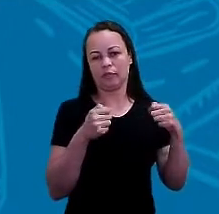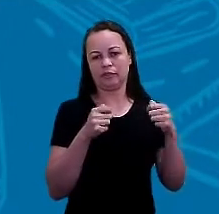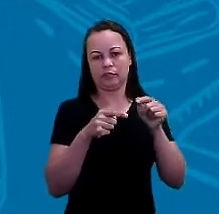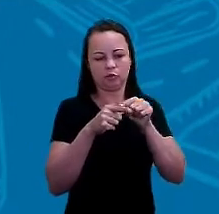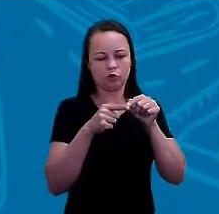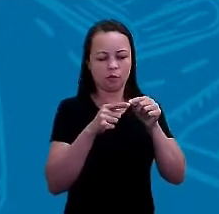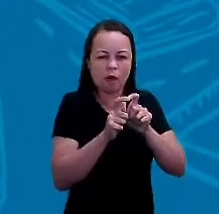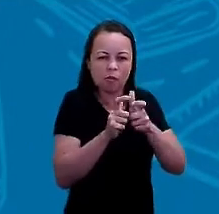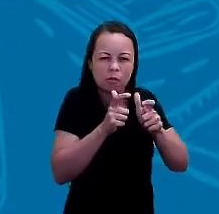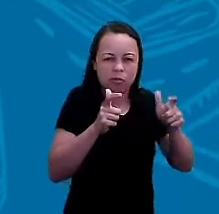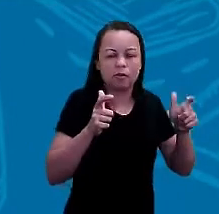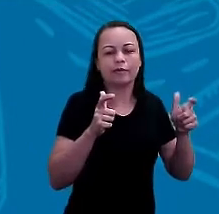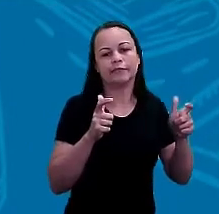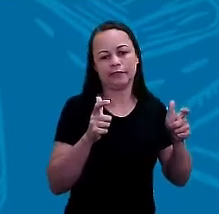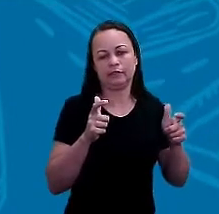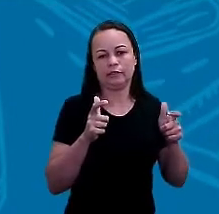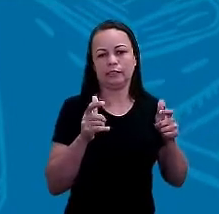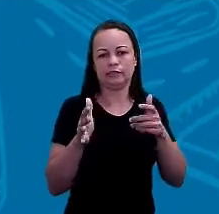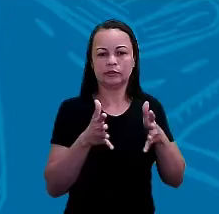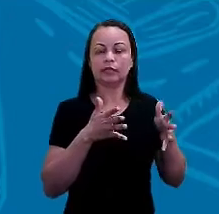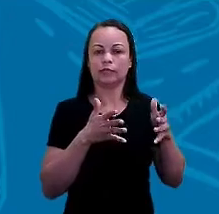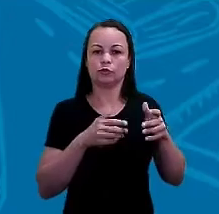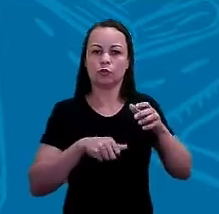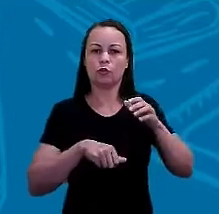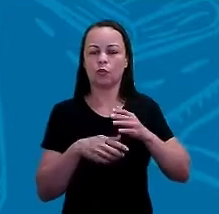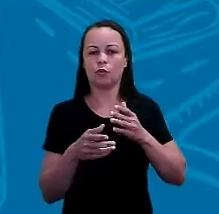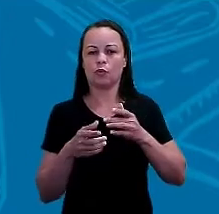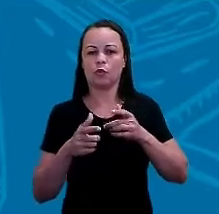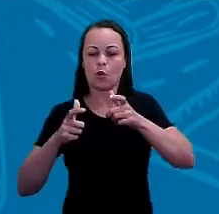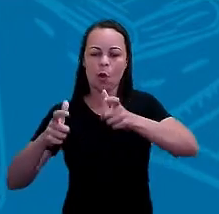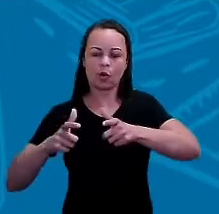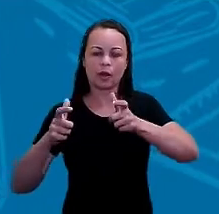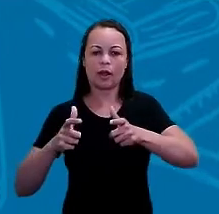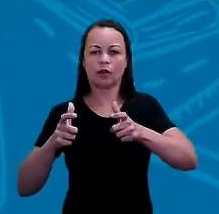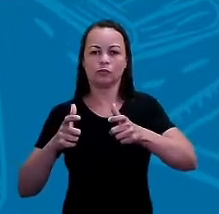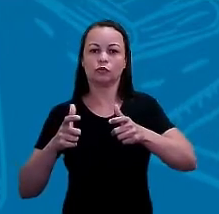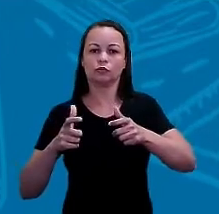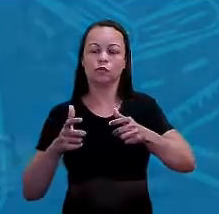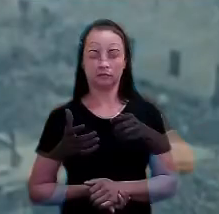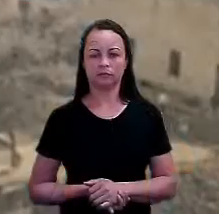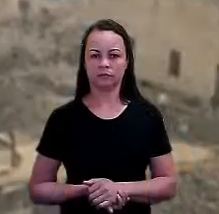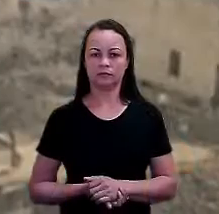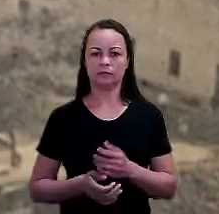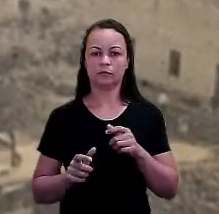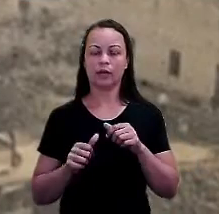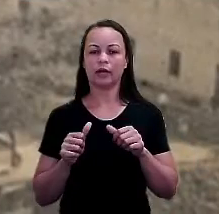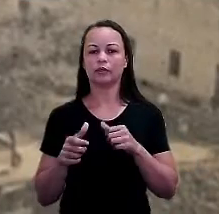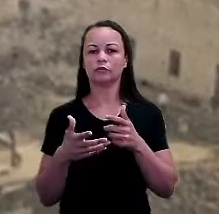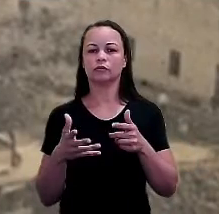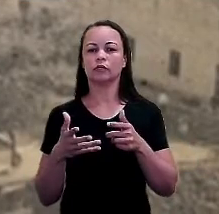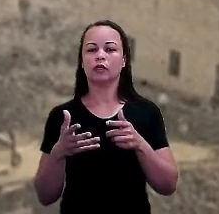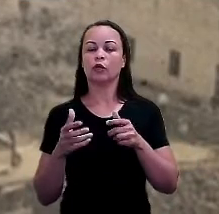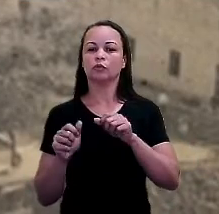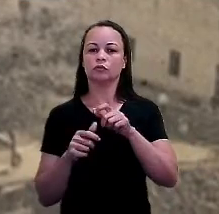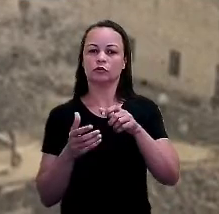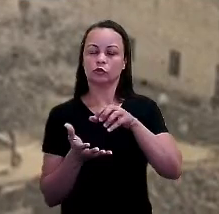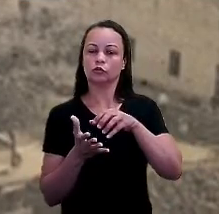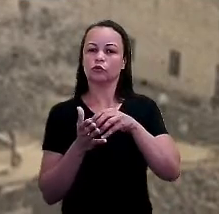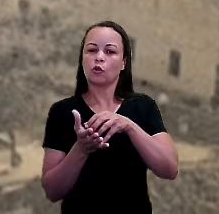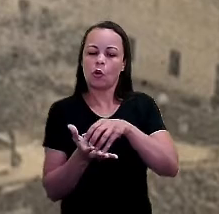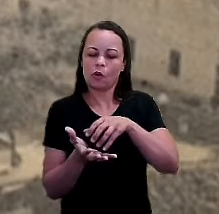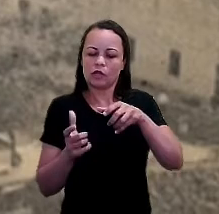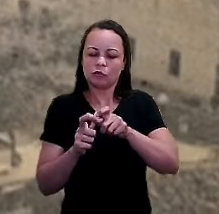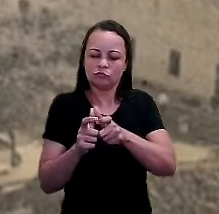bairros. Então, saímos daquele localidade, daquele centro comercial pequeno, para nos tornarmos uma